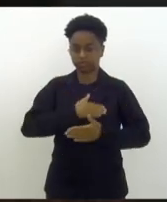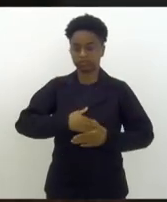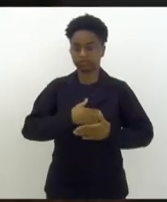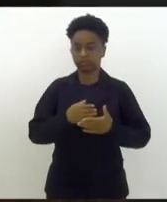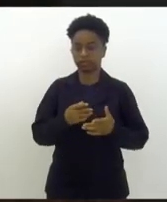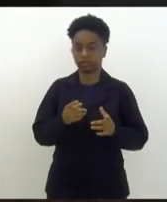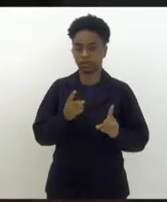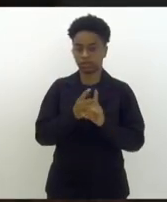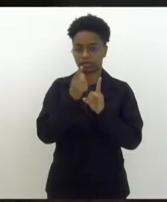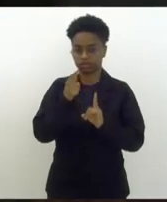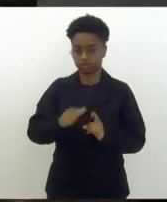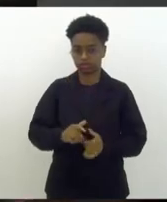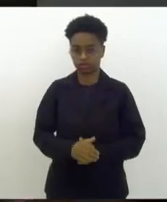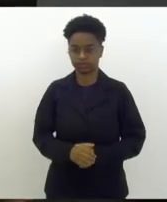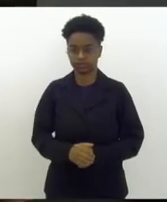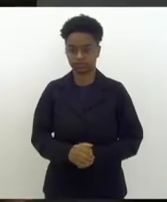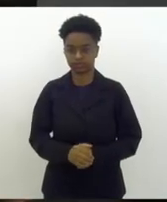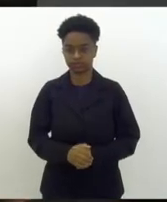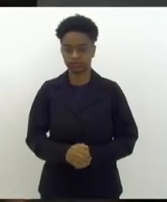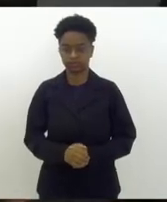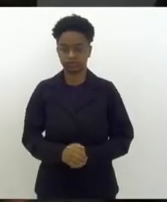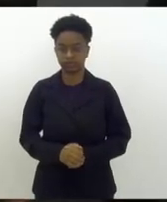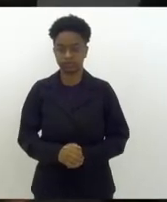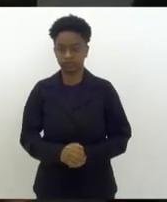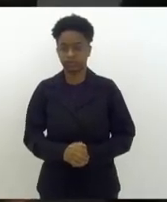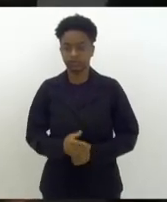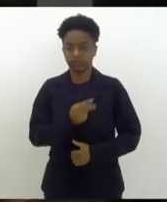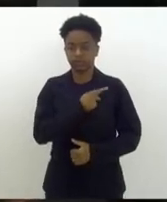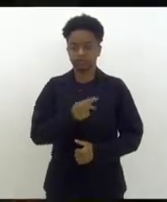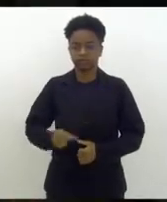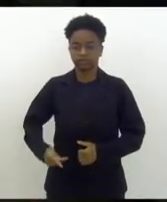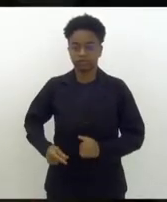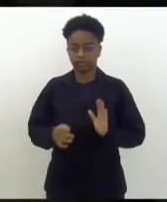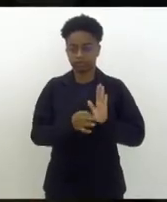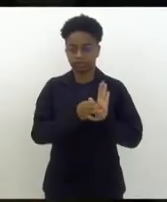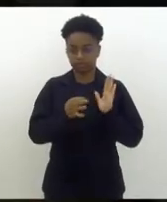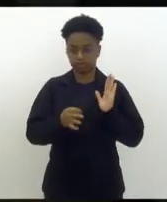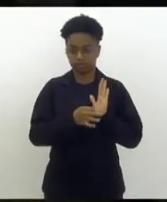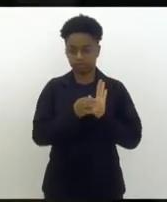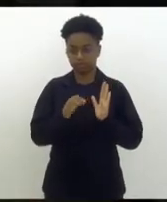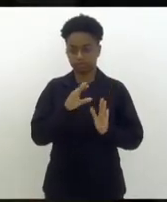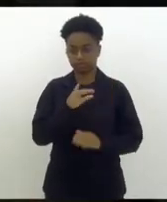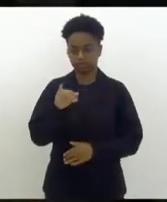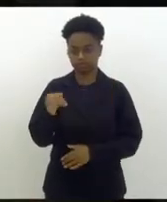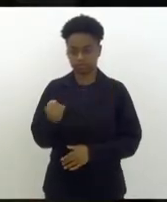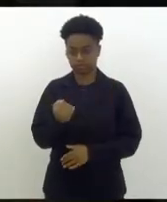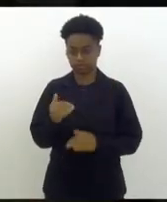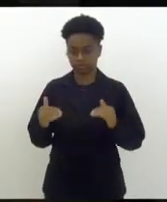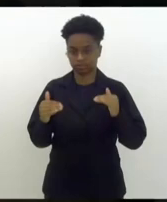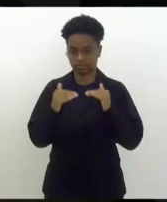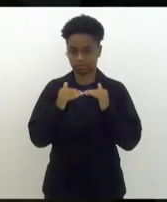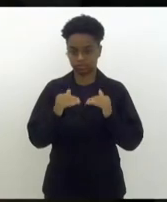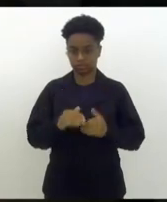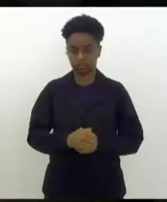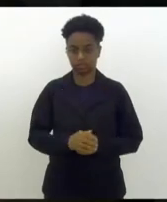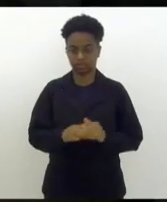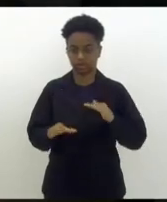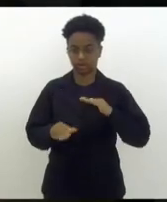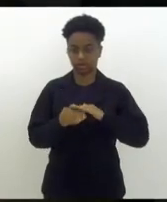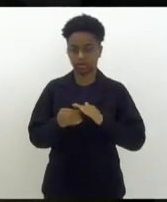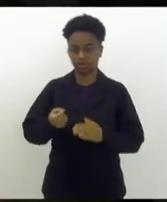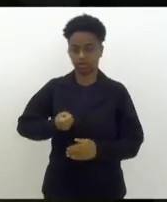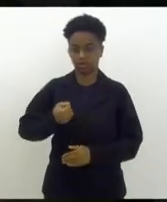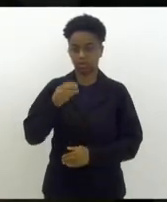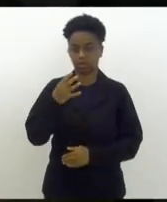Deputado Amorim por favor senhor presidente o parecer da ccj é favorável as emendas